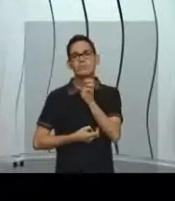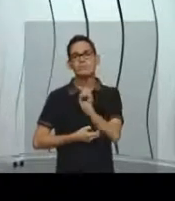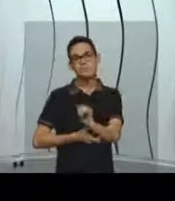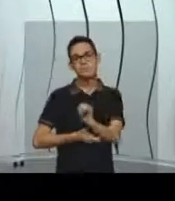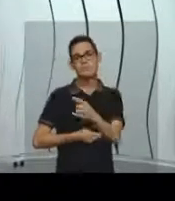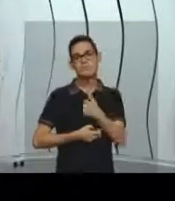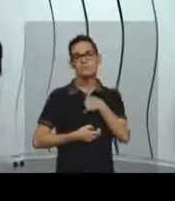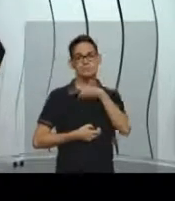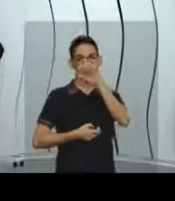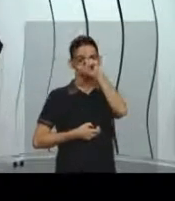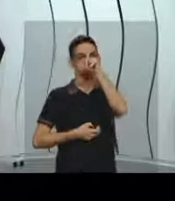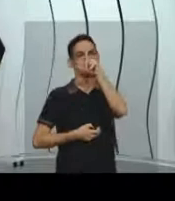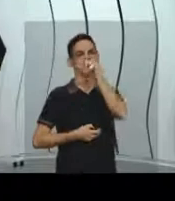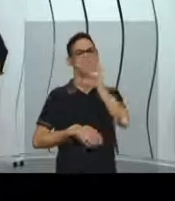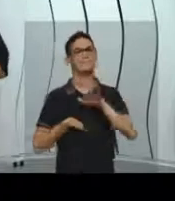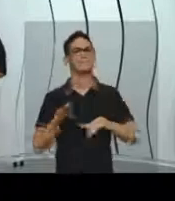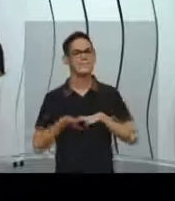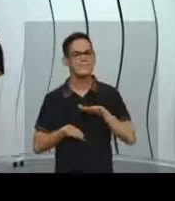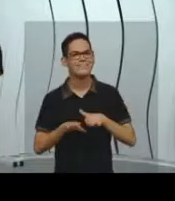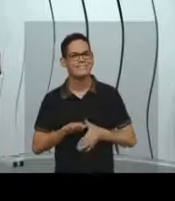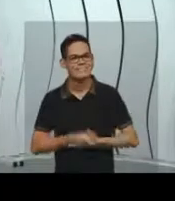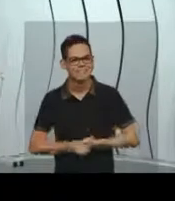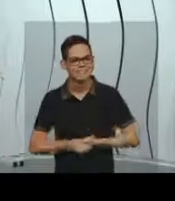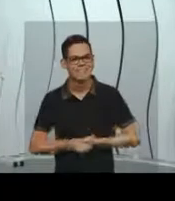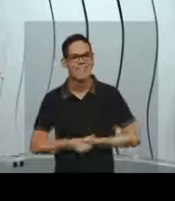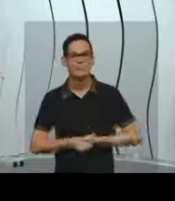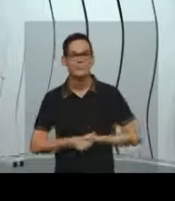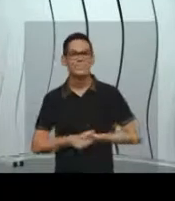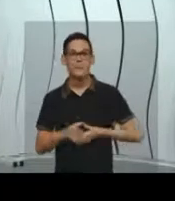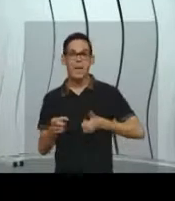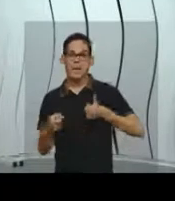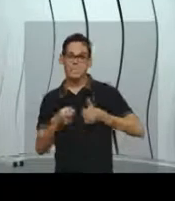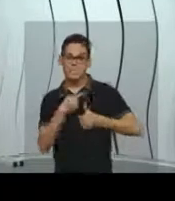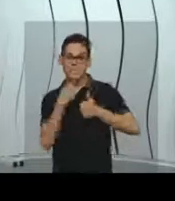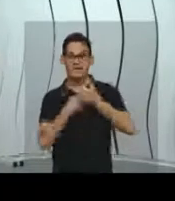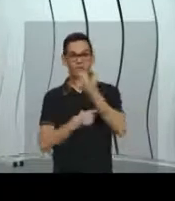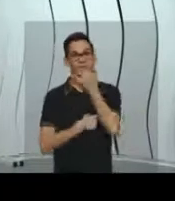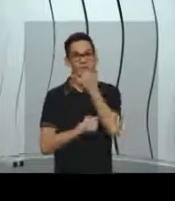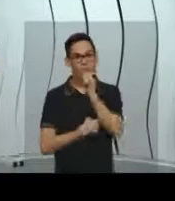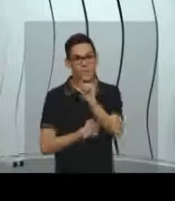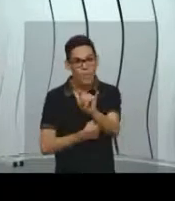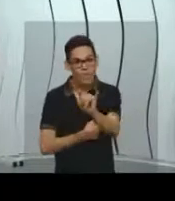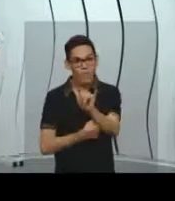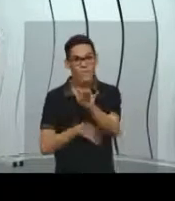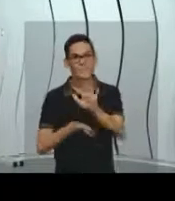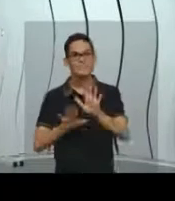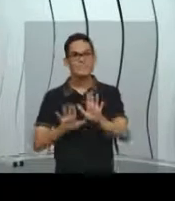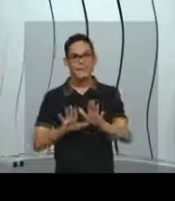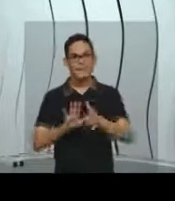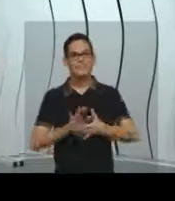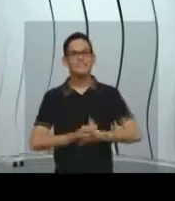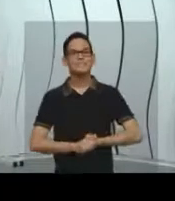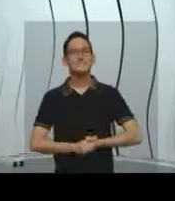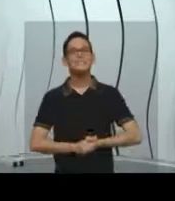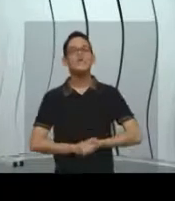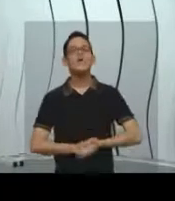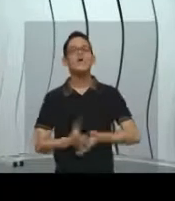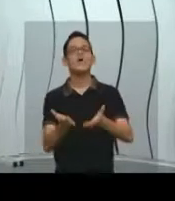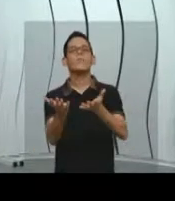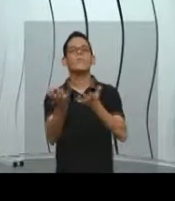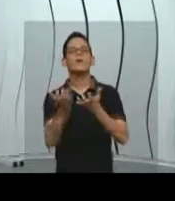eventuais mancadas, né? Primeira vez, por favor, desculpem, mas